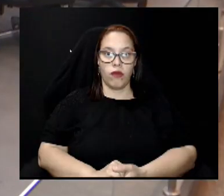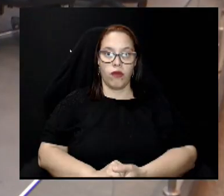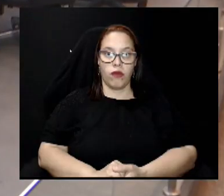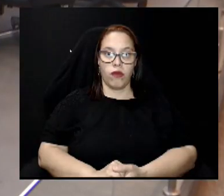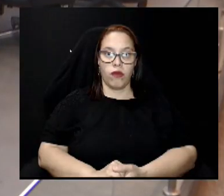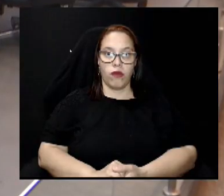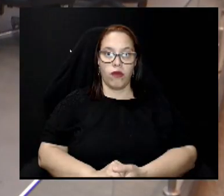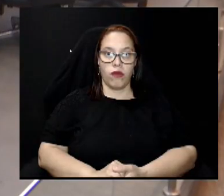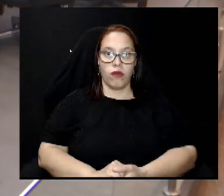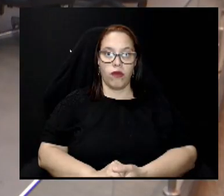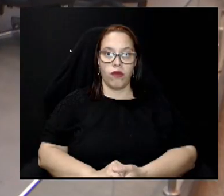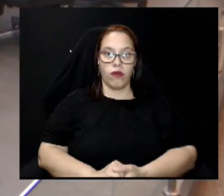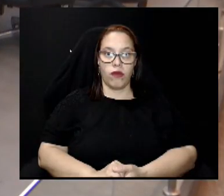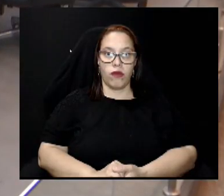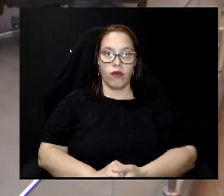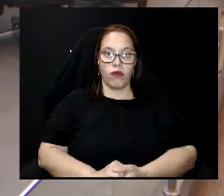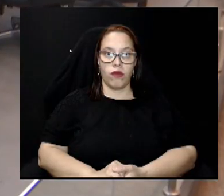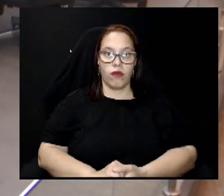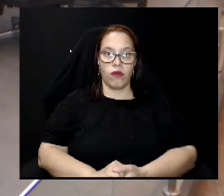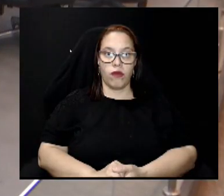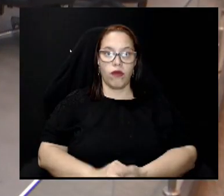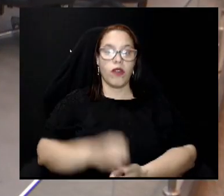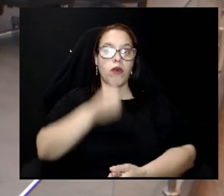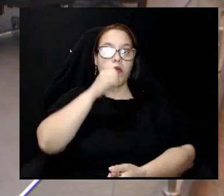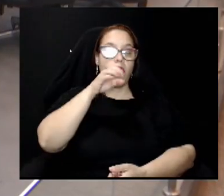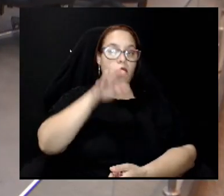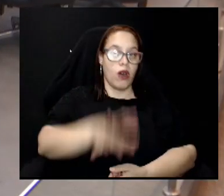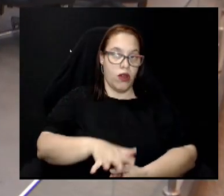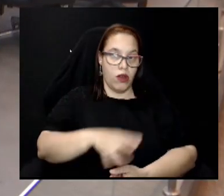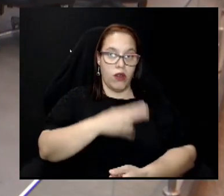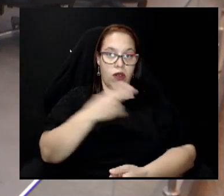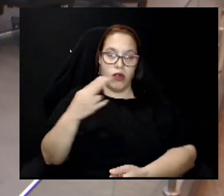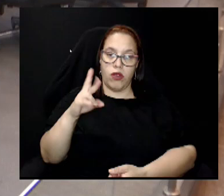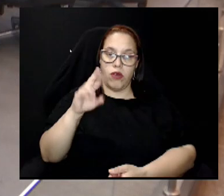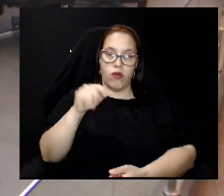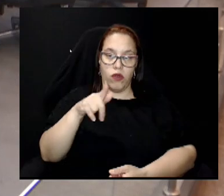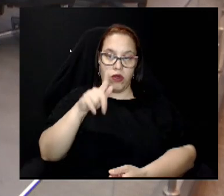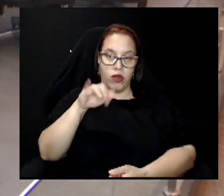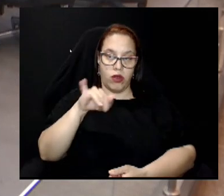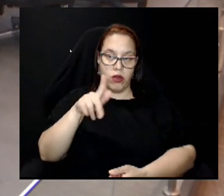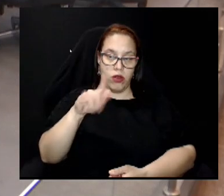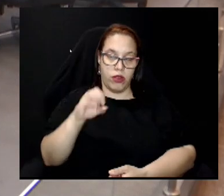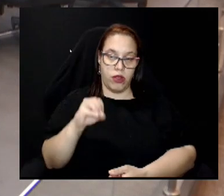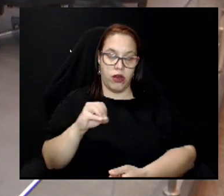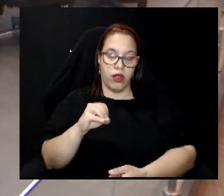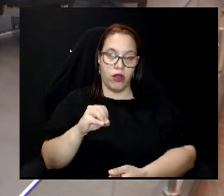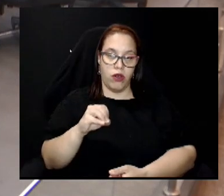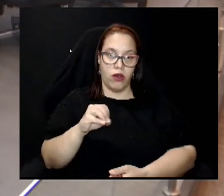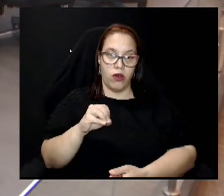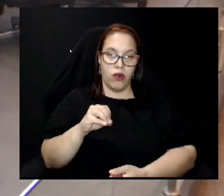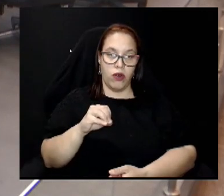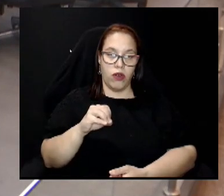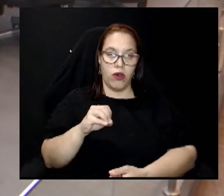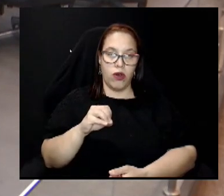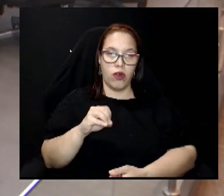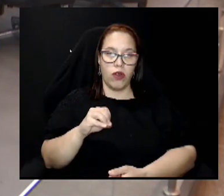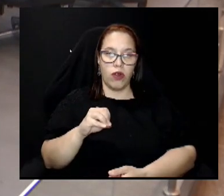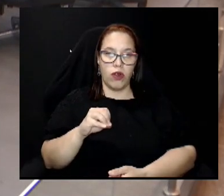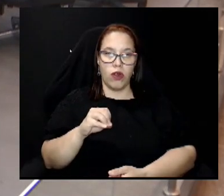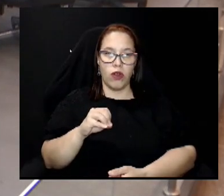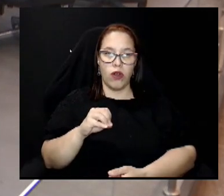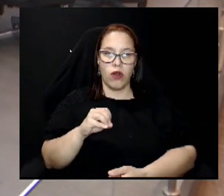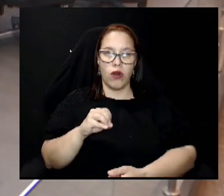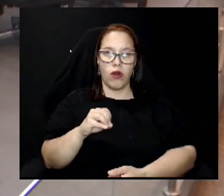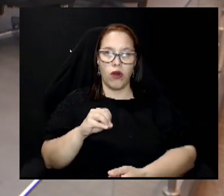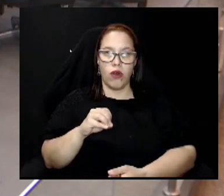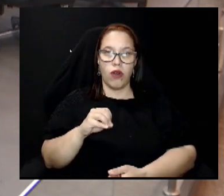Alô, boa tarde, meu nome é Rodrigo. A Rússia, ela está falando que